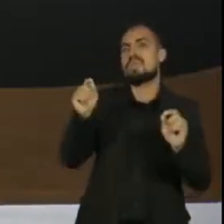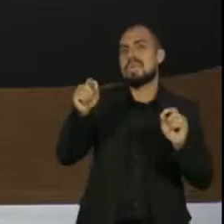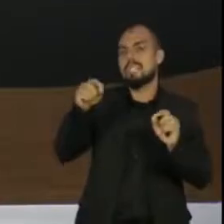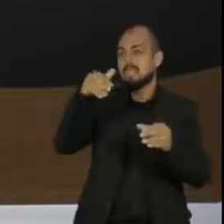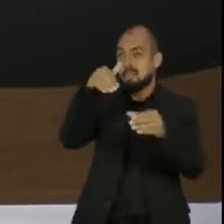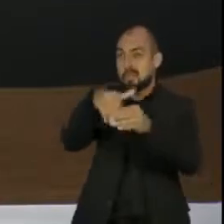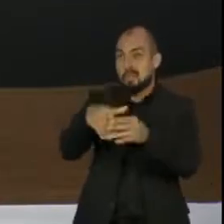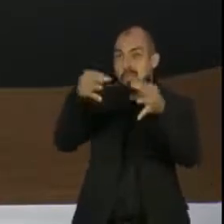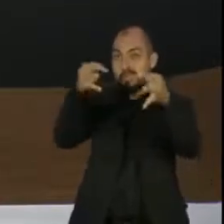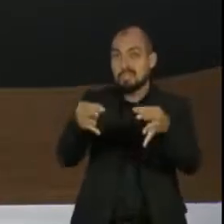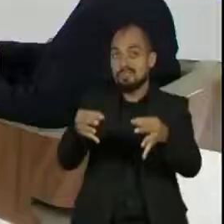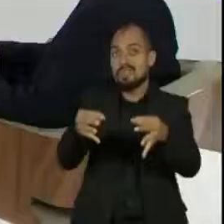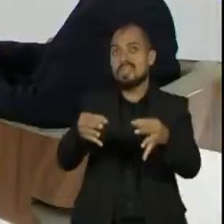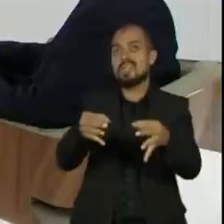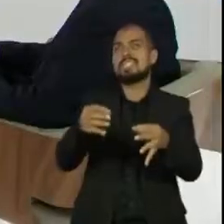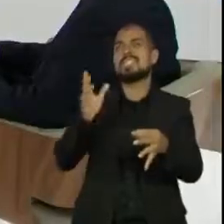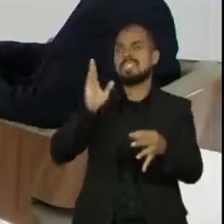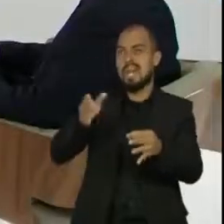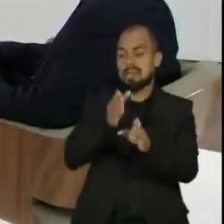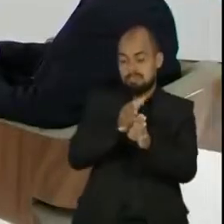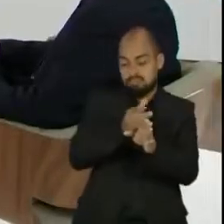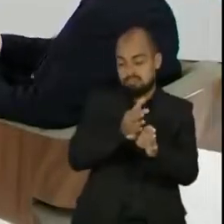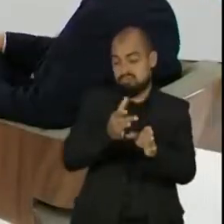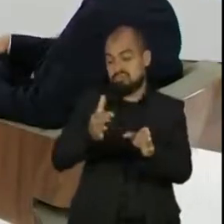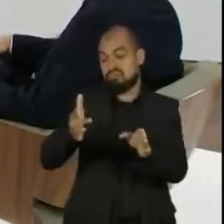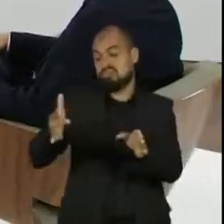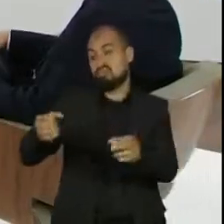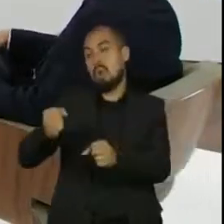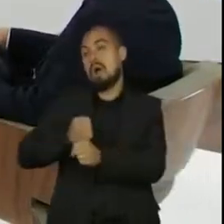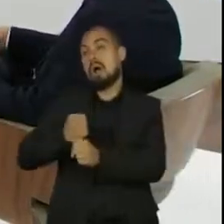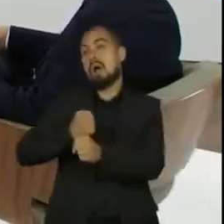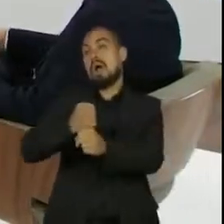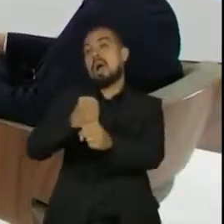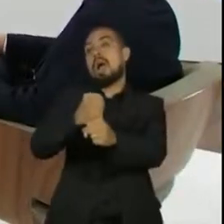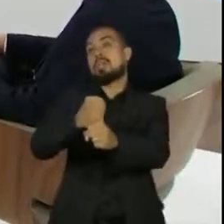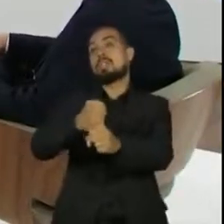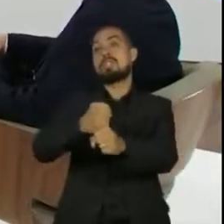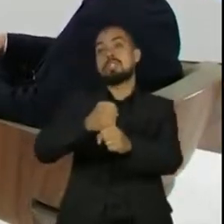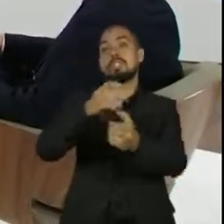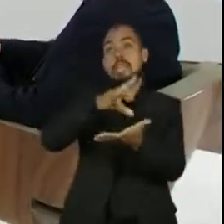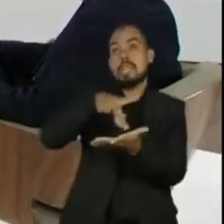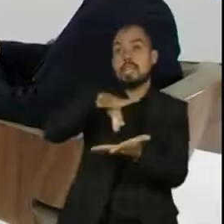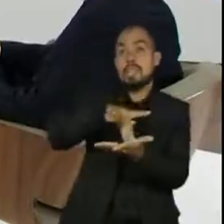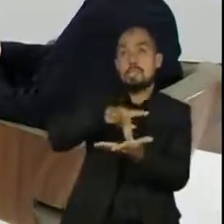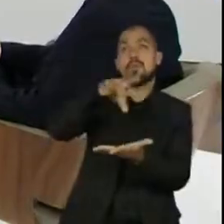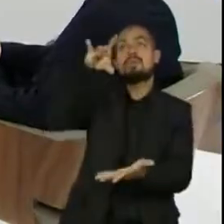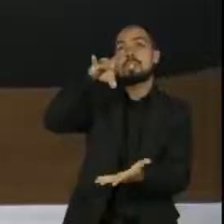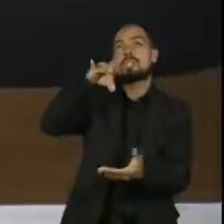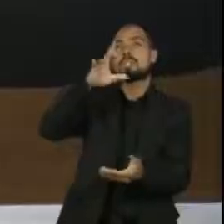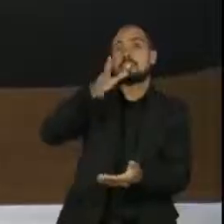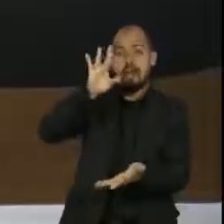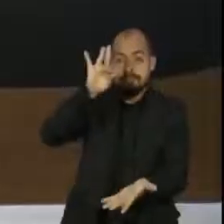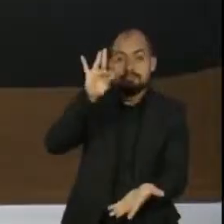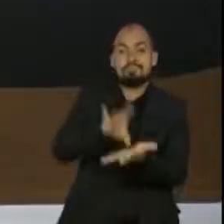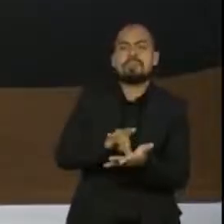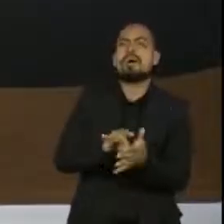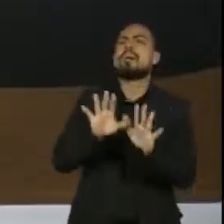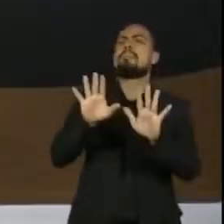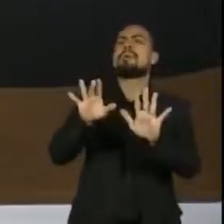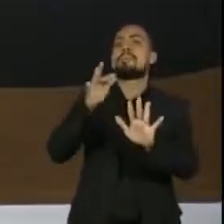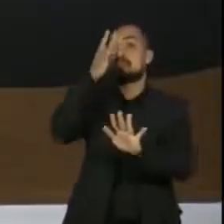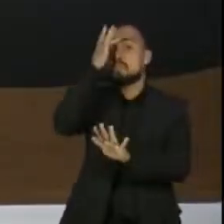justificável com tanto tempo aí que a gente tem já de consolidação democrática e como o senhor acha que a